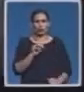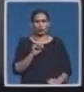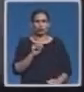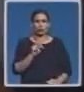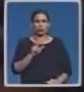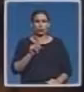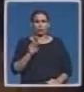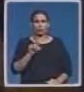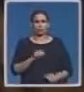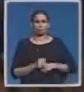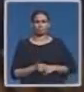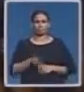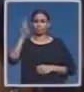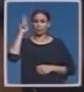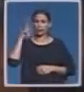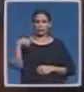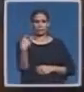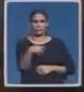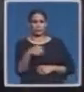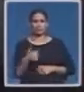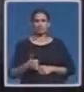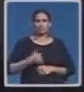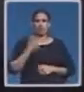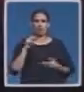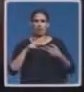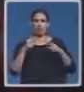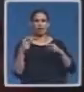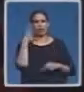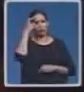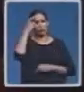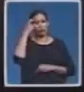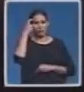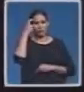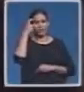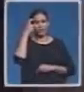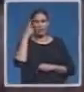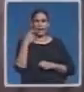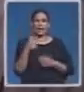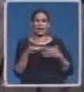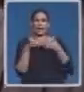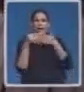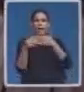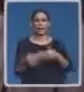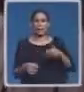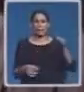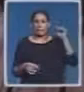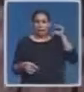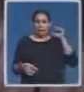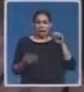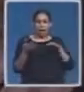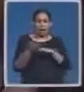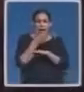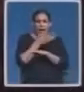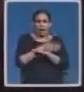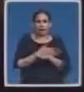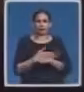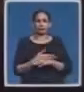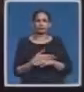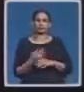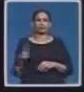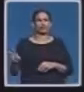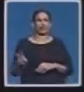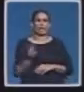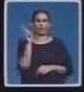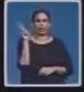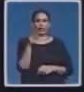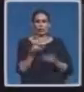O PSD conquistou a presidência da Câmara do Nordeste, que era liderada pelo PS. Na hora da vitória, as primeiras palavras do novo